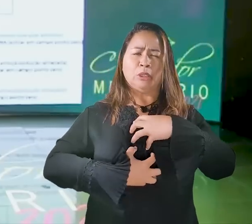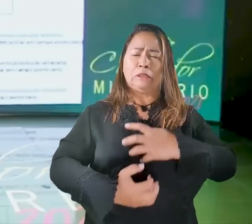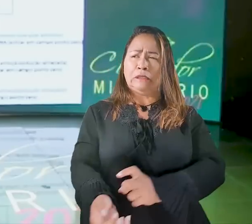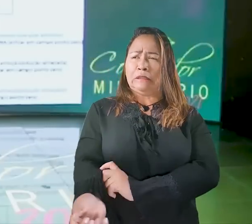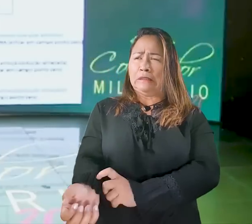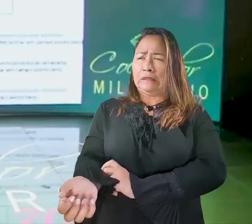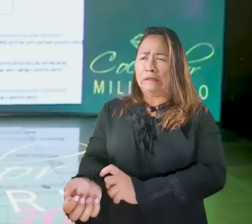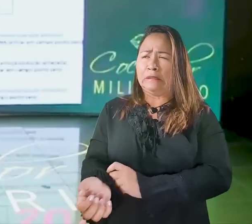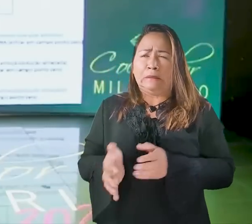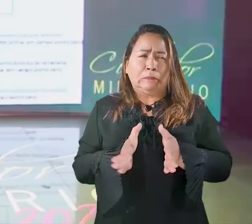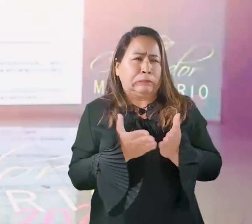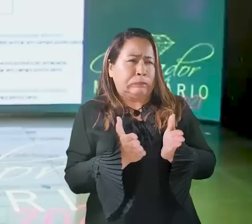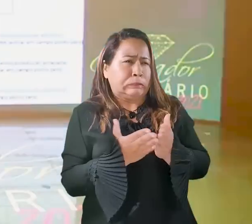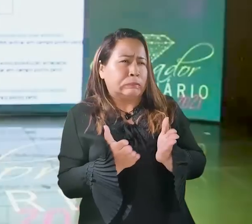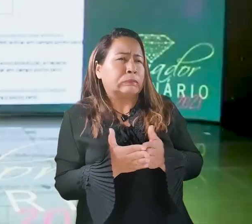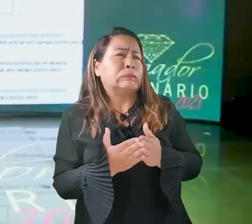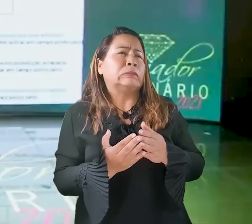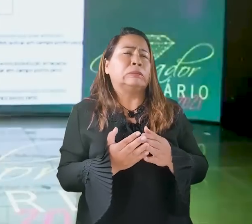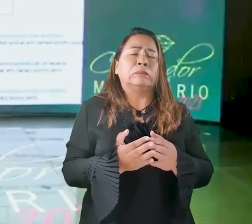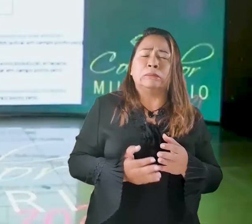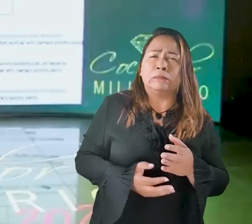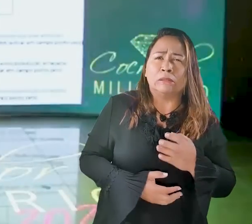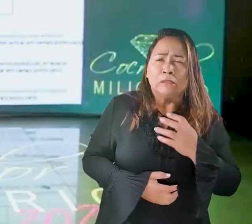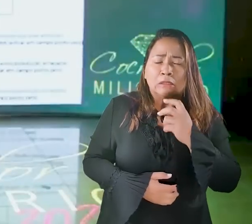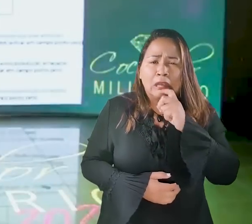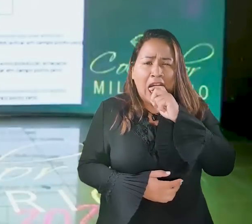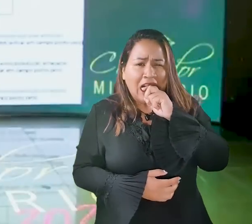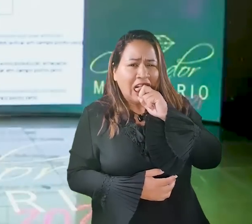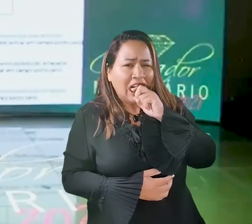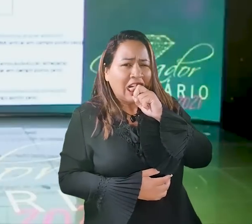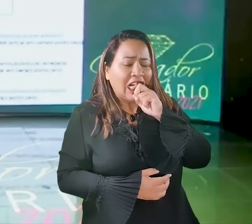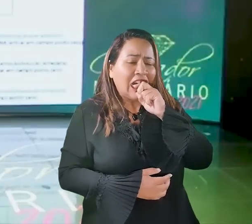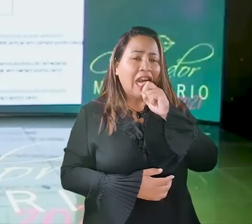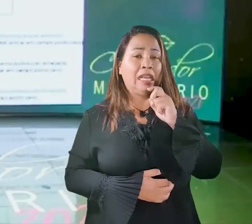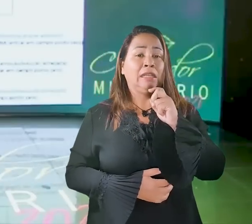raiva, dívidas que tenho. Quando você tem dívidas, você não prospera.